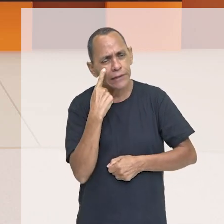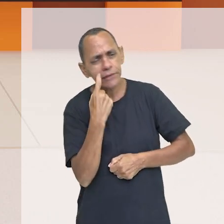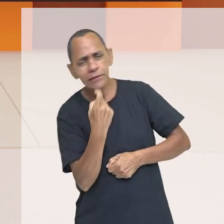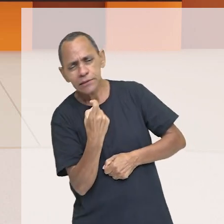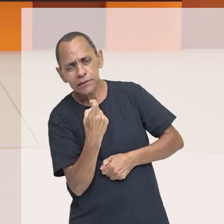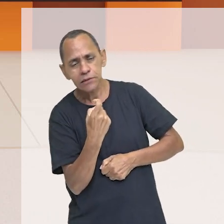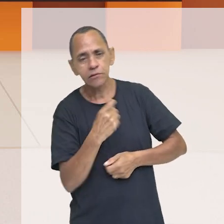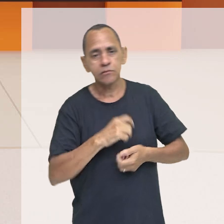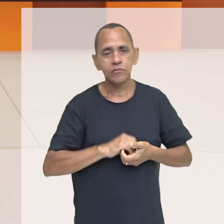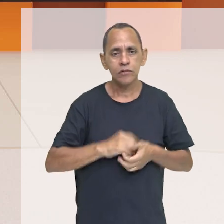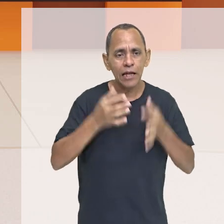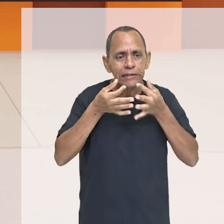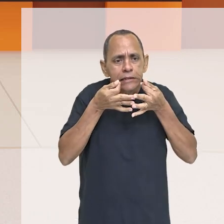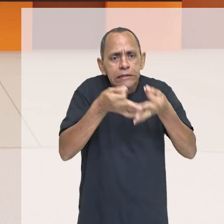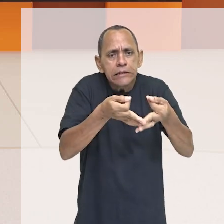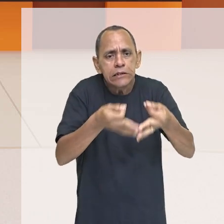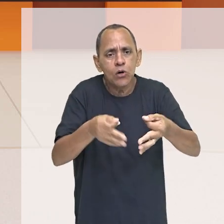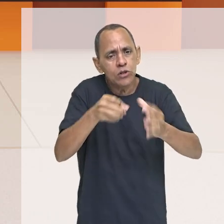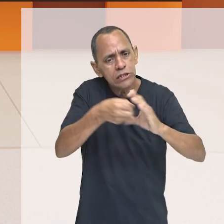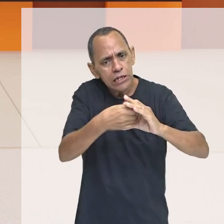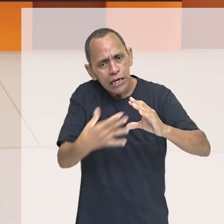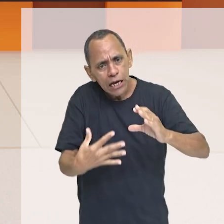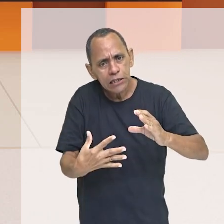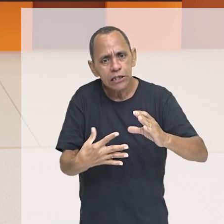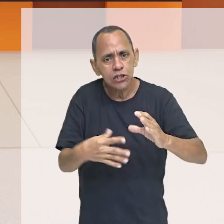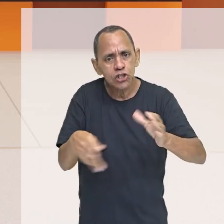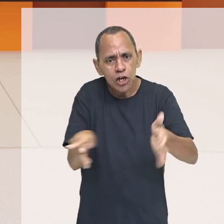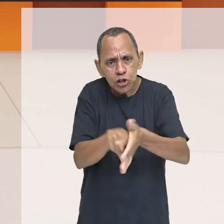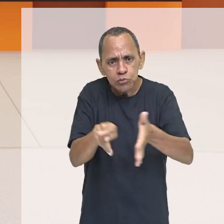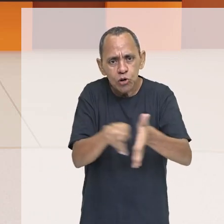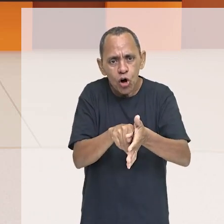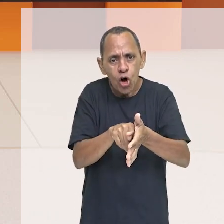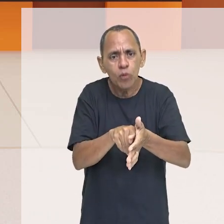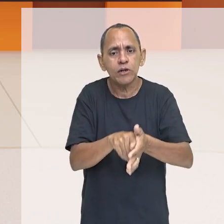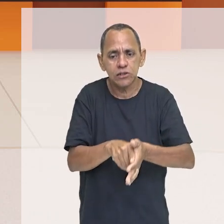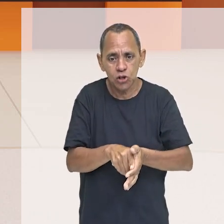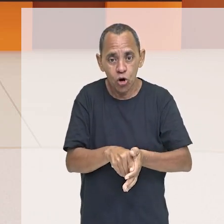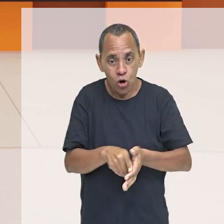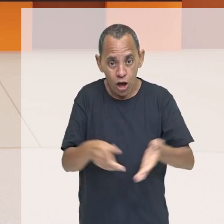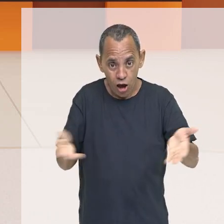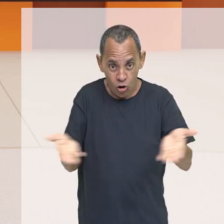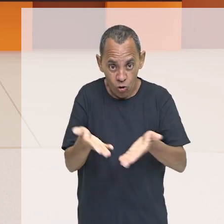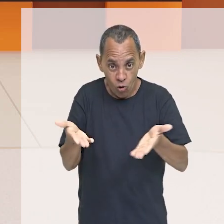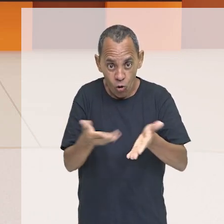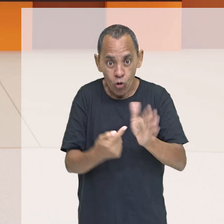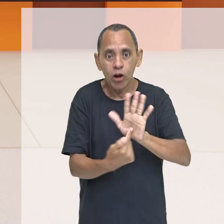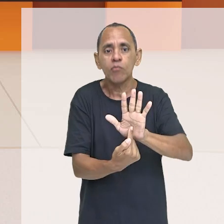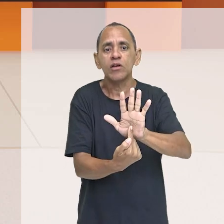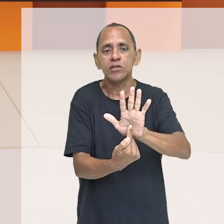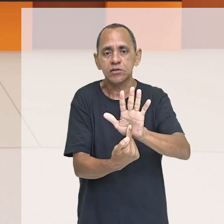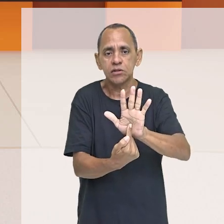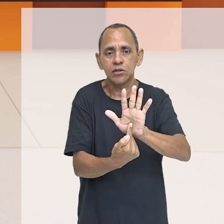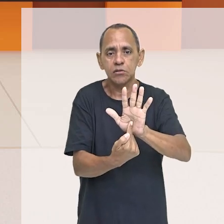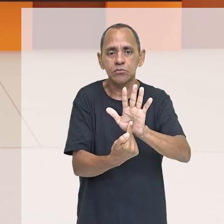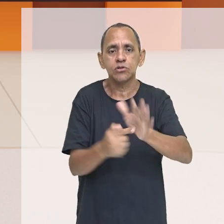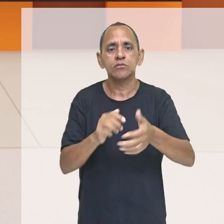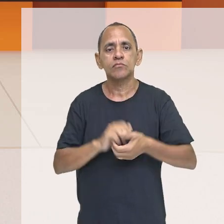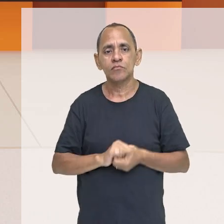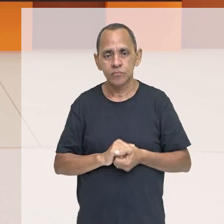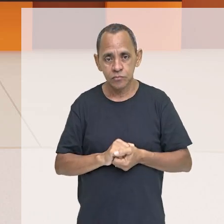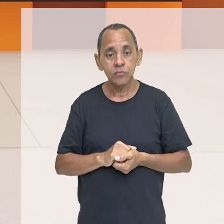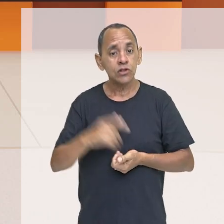essas características que nós aqui acabamos de apresentar para vocês, se manifesta em